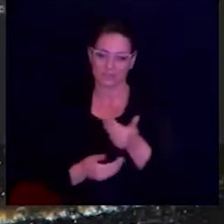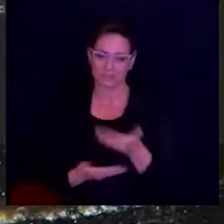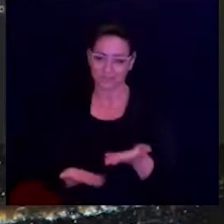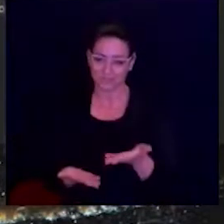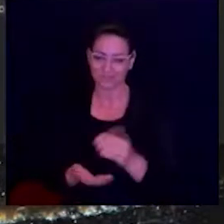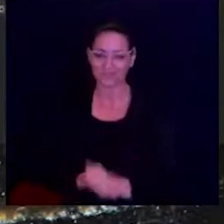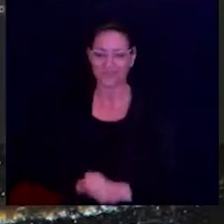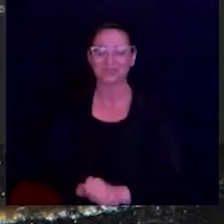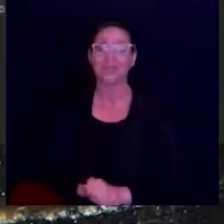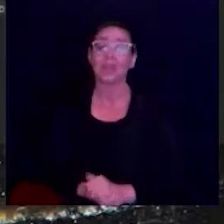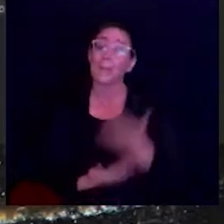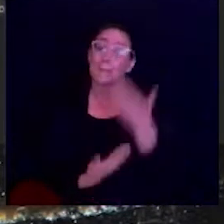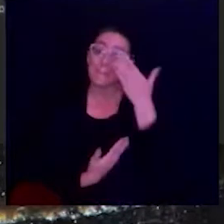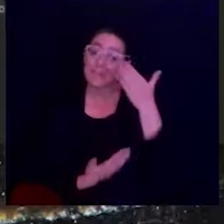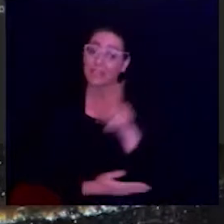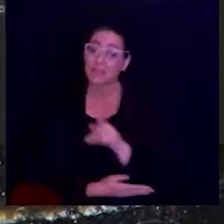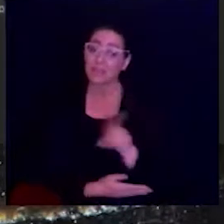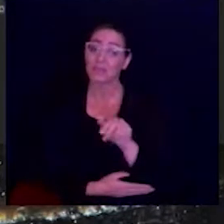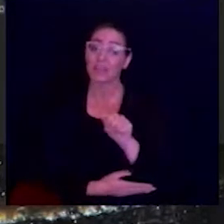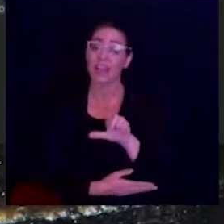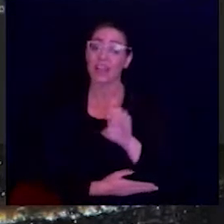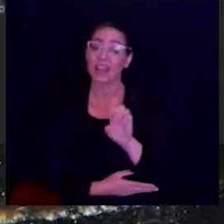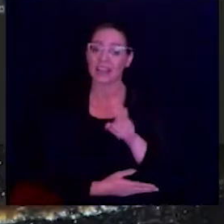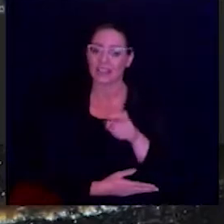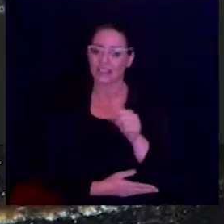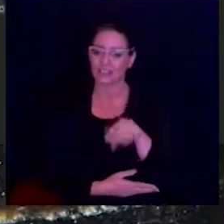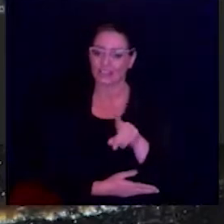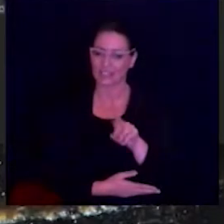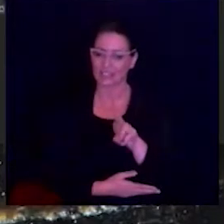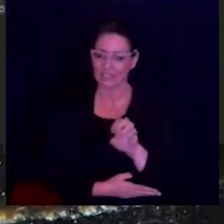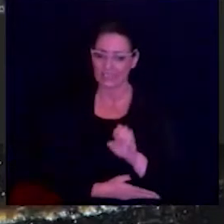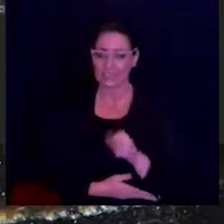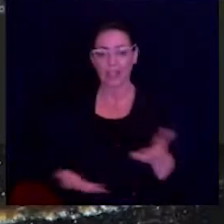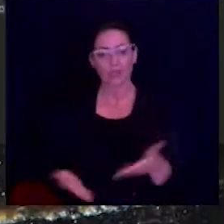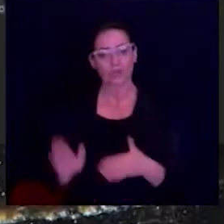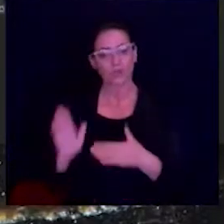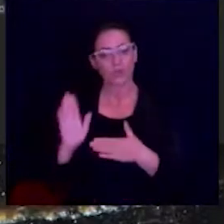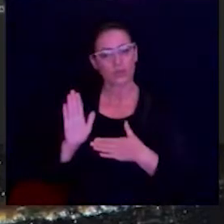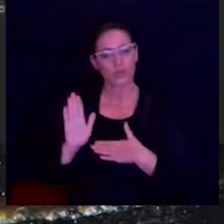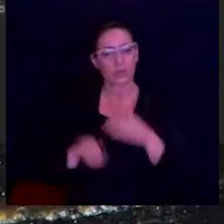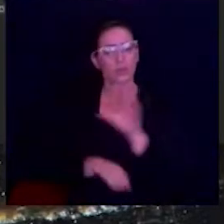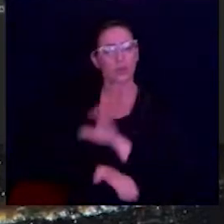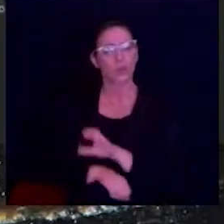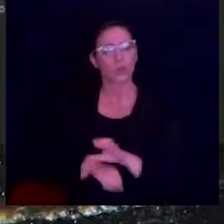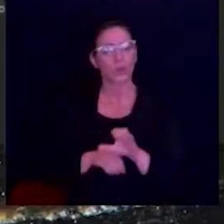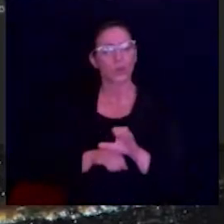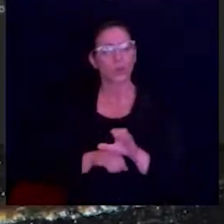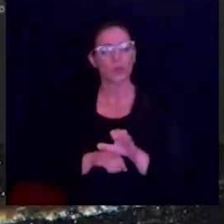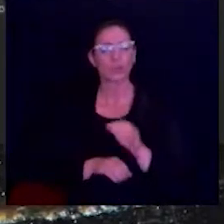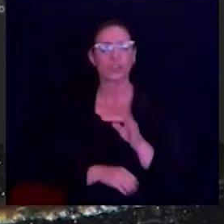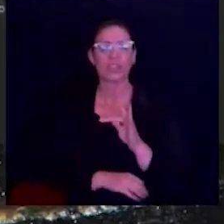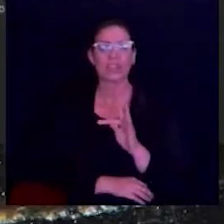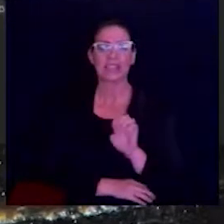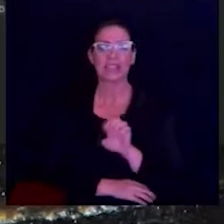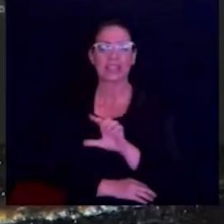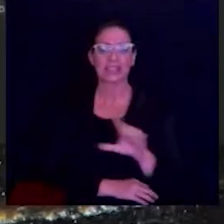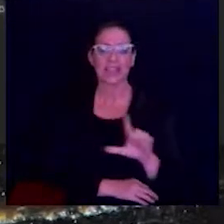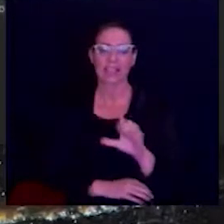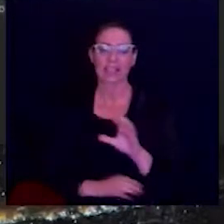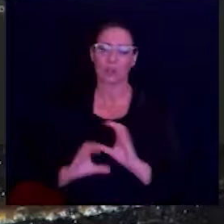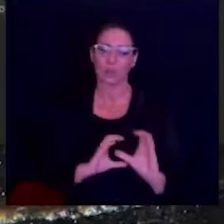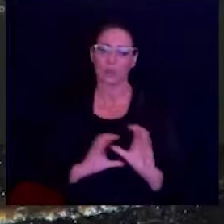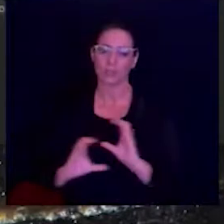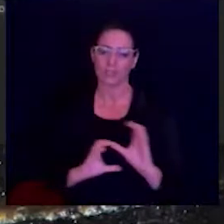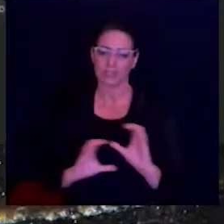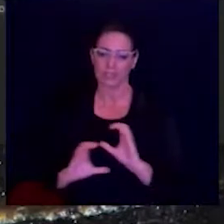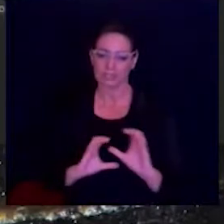Obrigado, professor Alexandre. Passamos agora ao juramento do curso de Engenharia de Telecomunicações. Convidamos